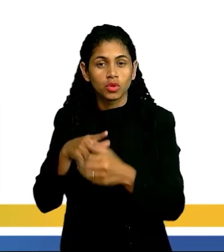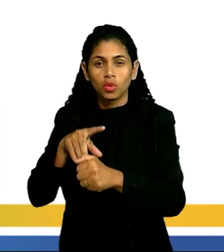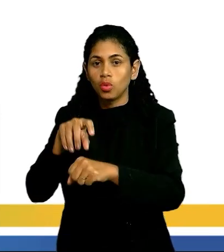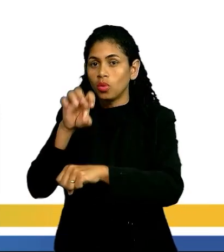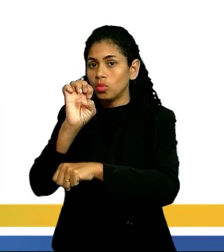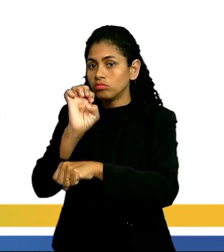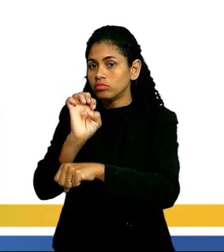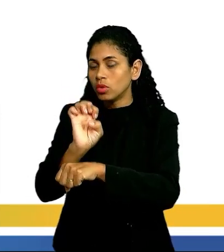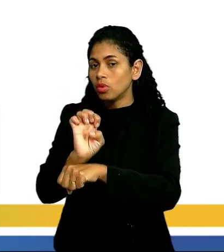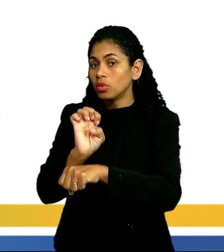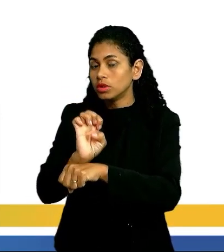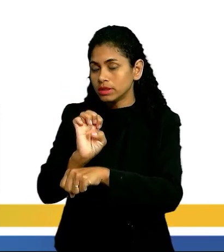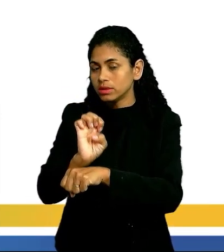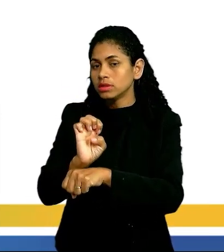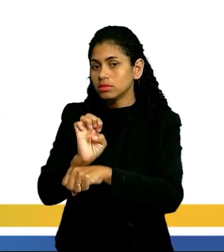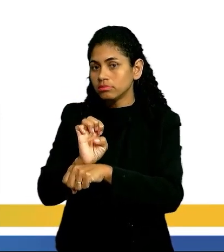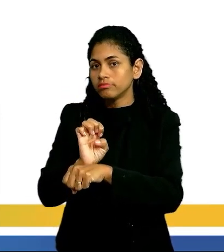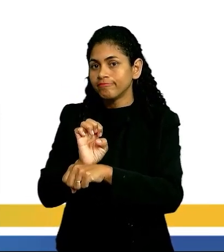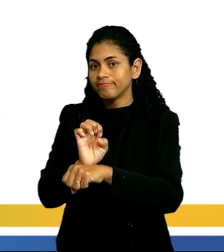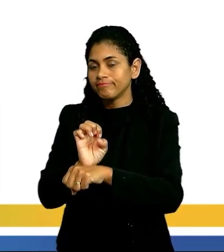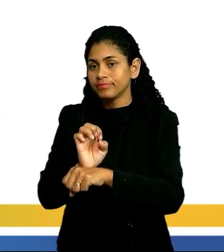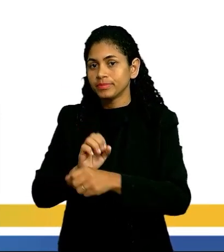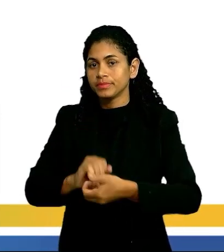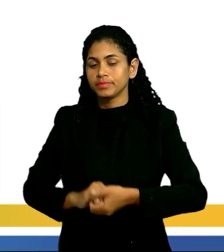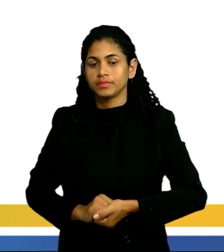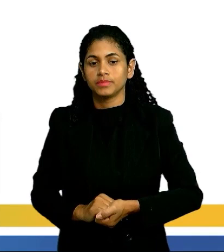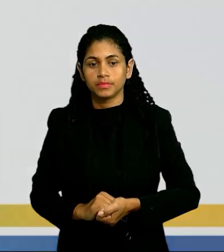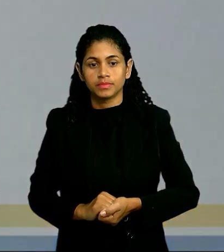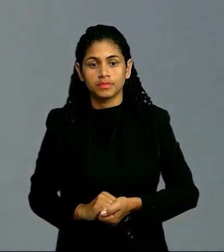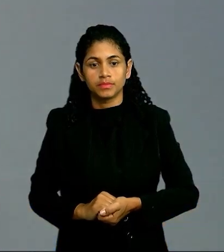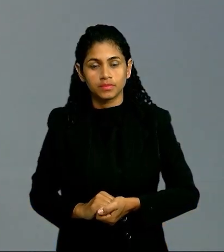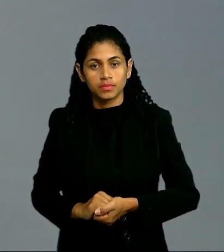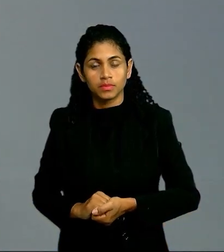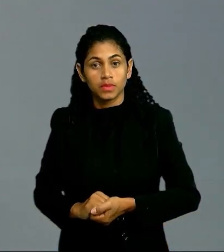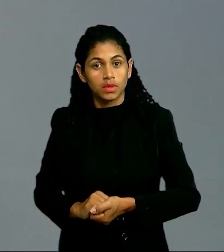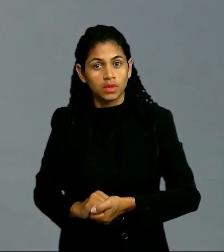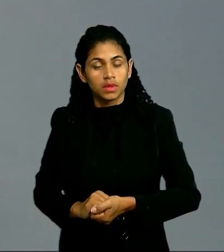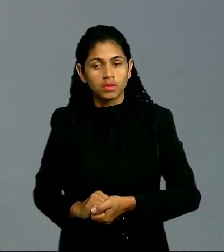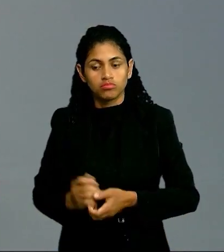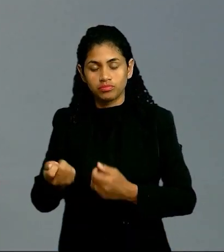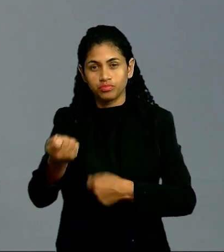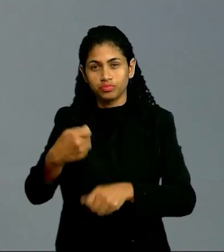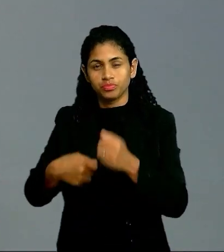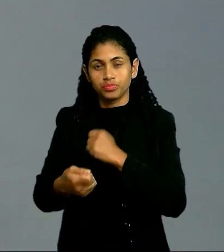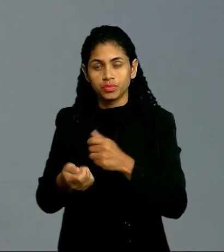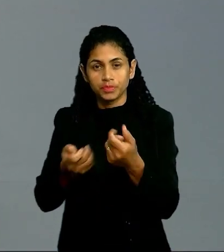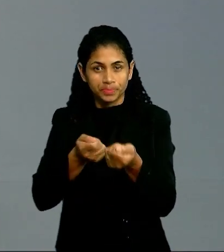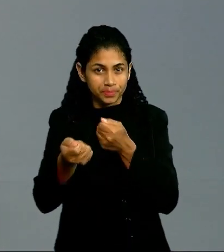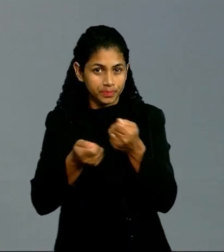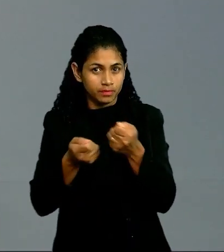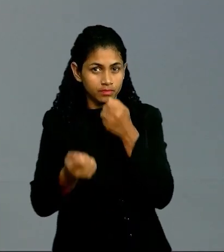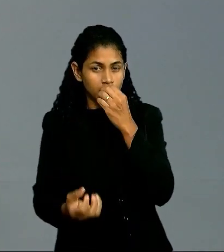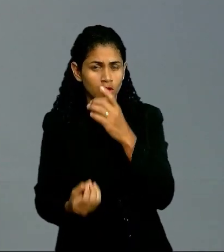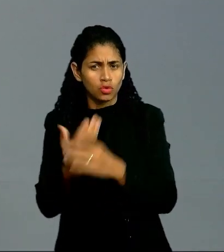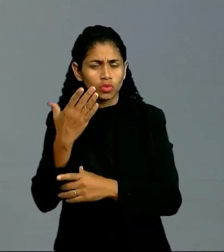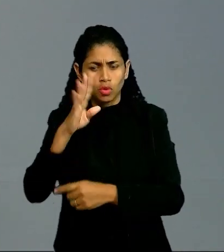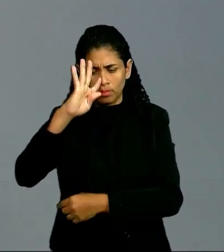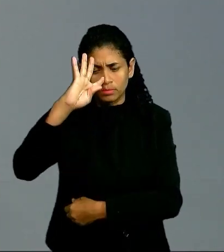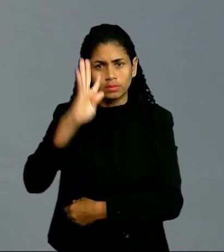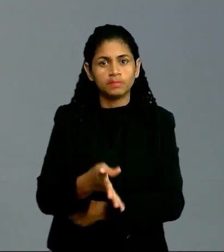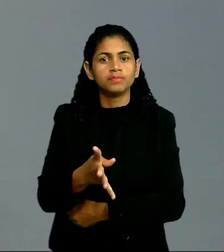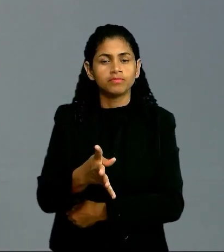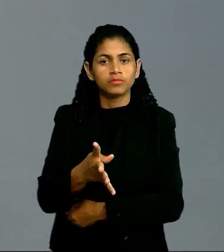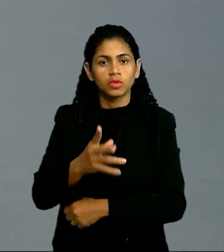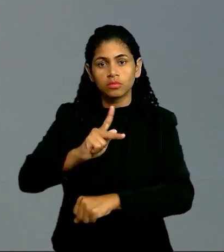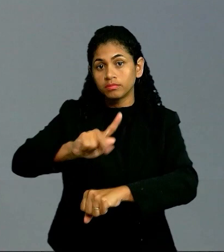Estado. Inclusive, gente, esse ponto aí da economia controlada, ele vai surgir como uma crítica